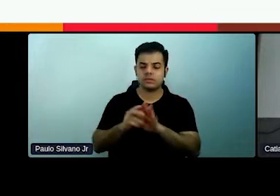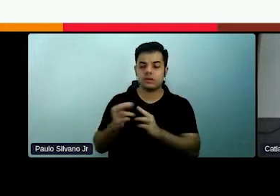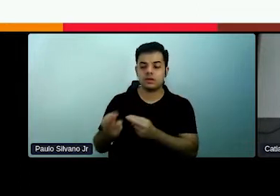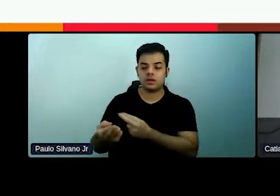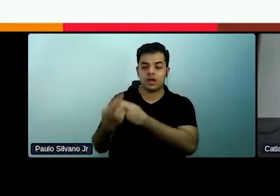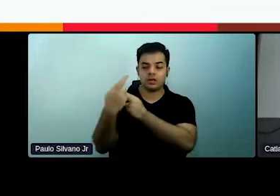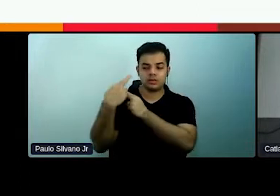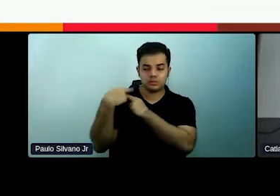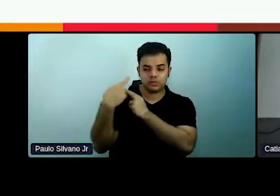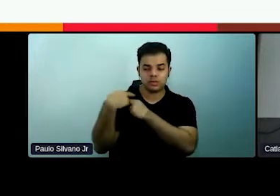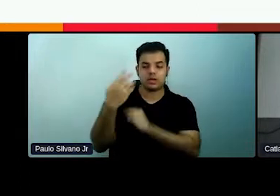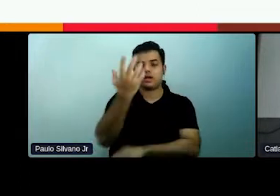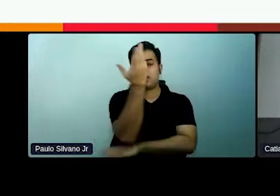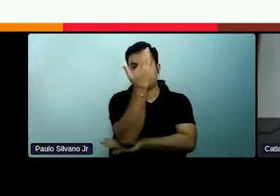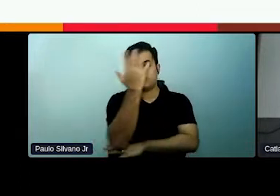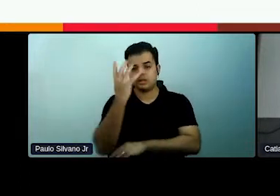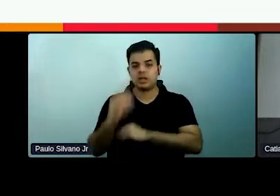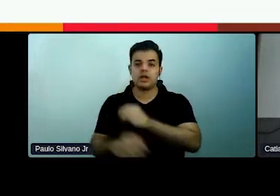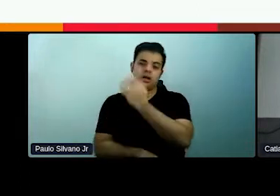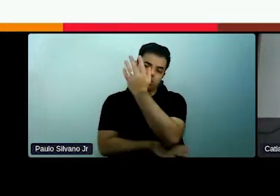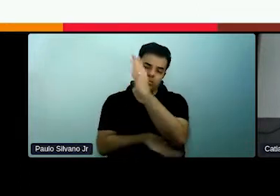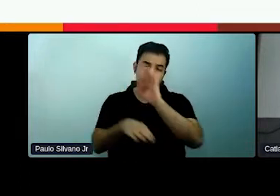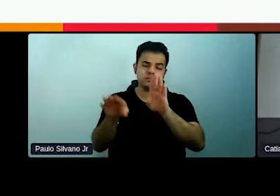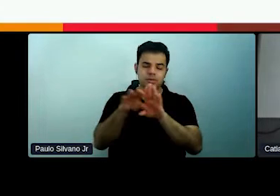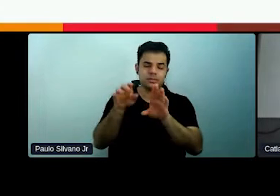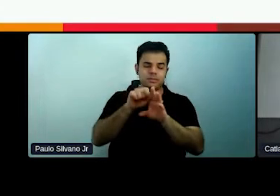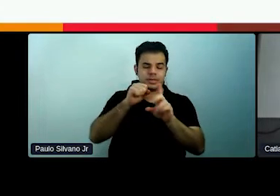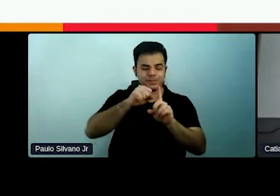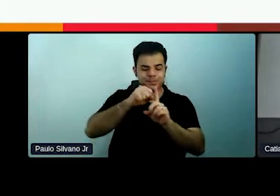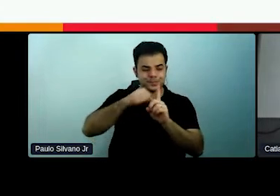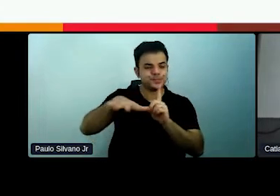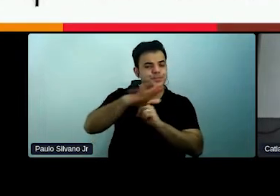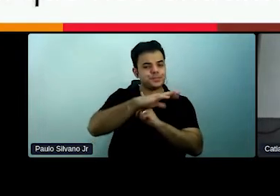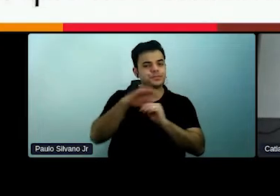responsável ambientalmente, socialmente, né, e com a equidade.